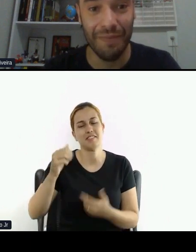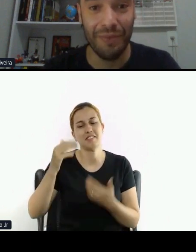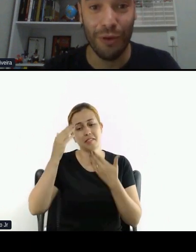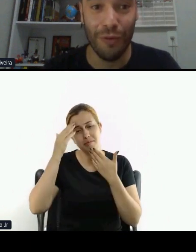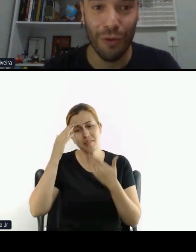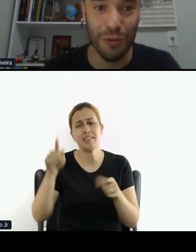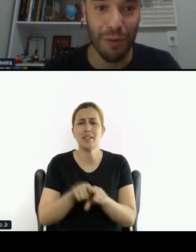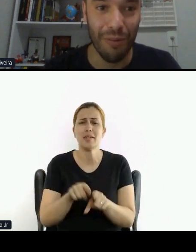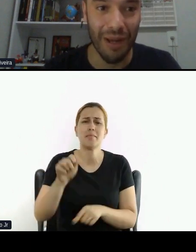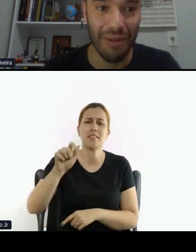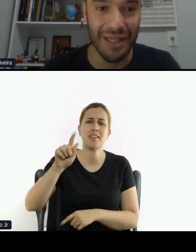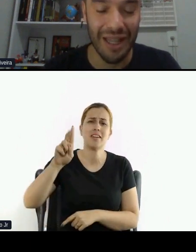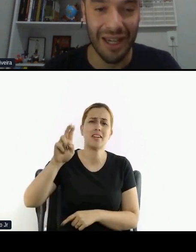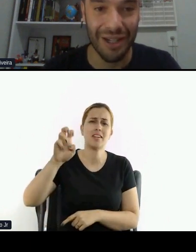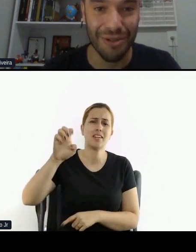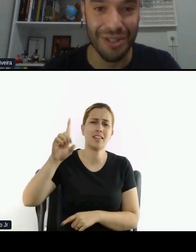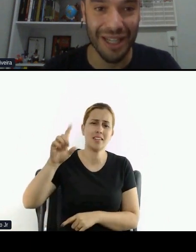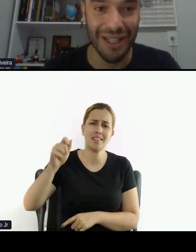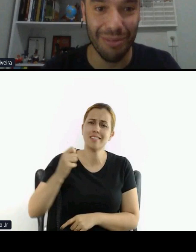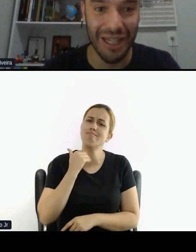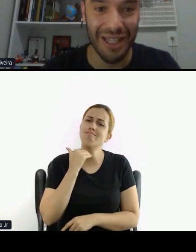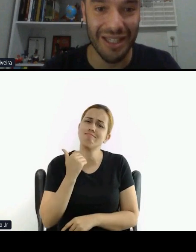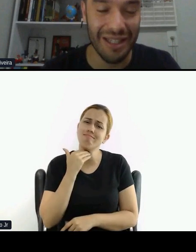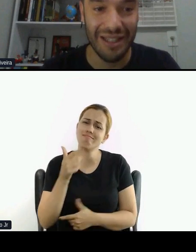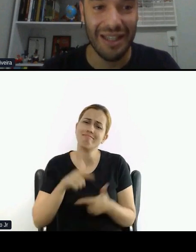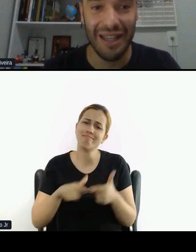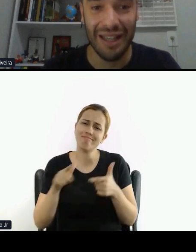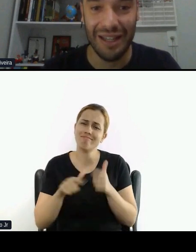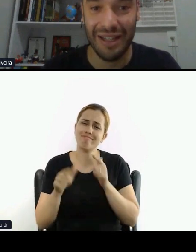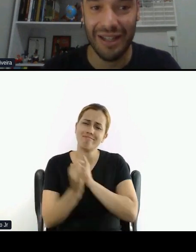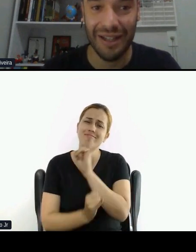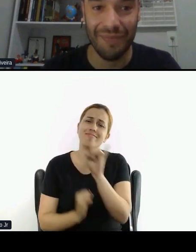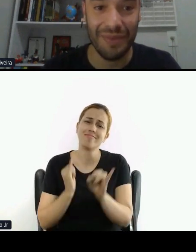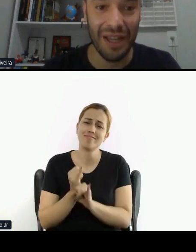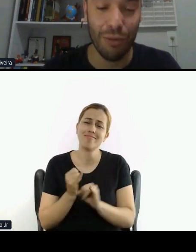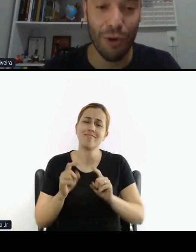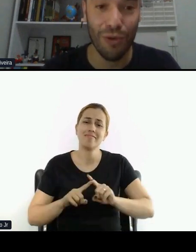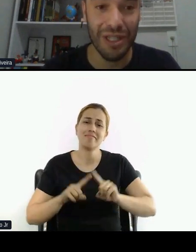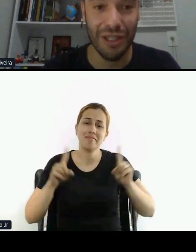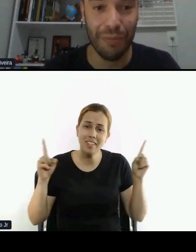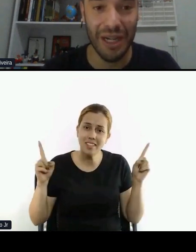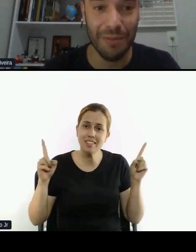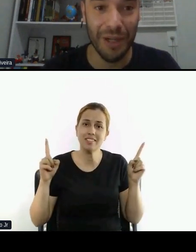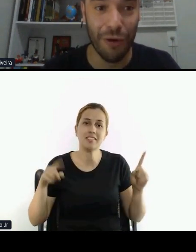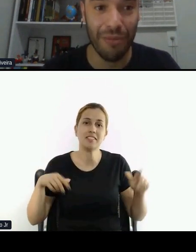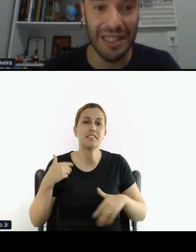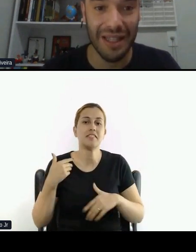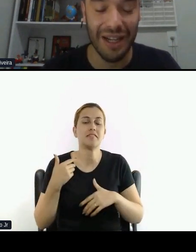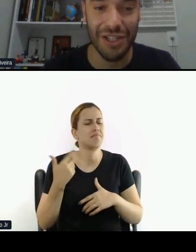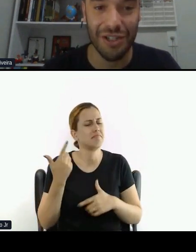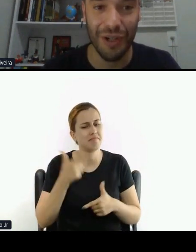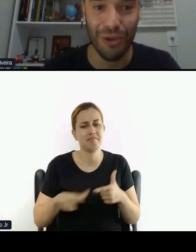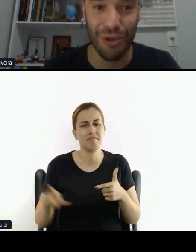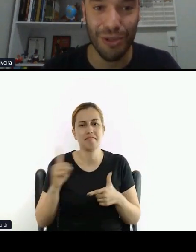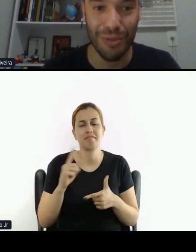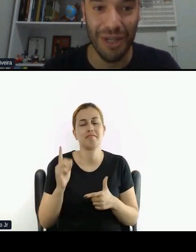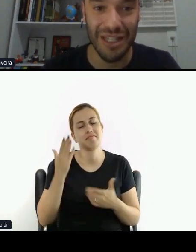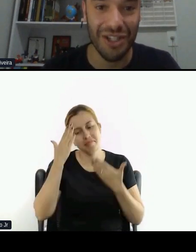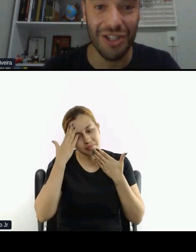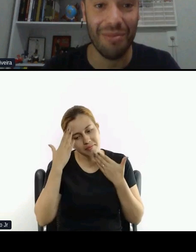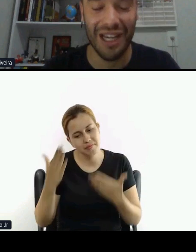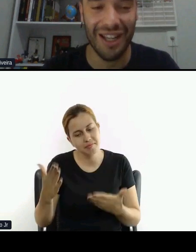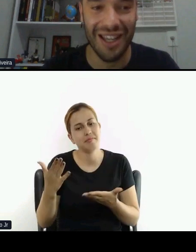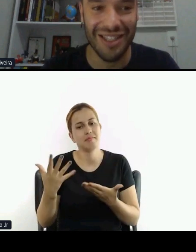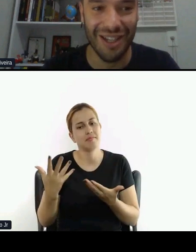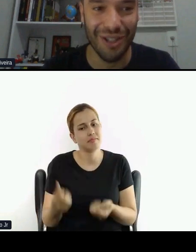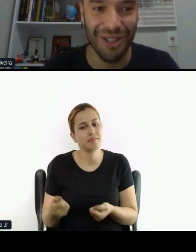infelizmente houve alguns problemas técnicos ali, mas ela acabou não conseguindo participar de forma mais interativa conosco, mas a